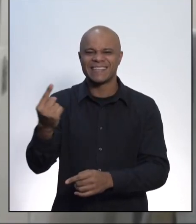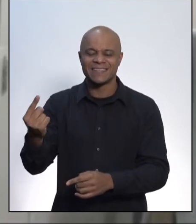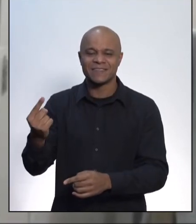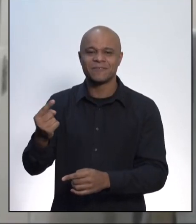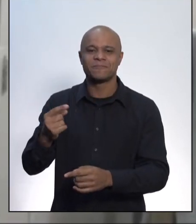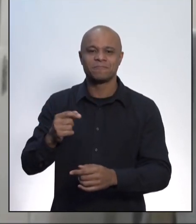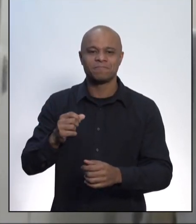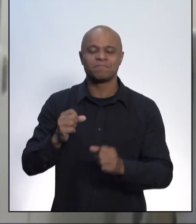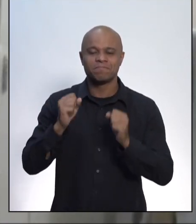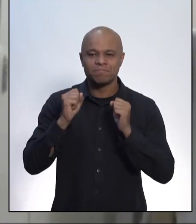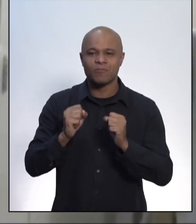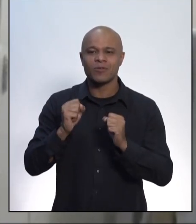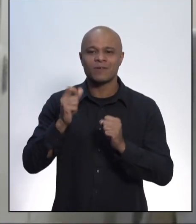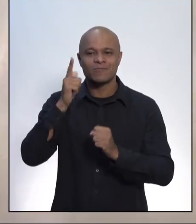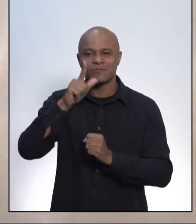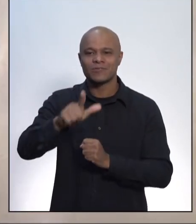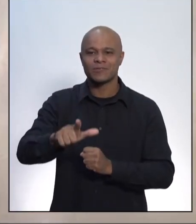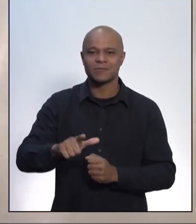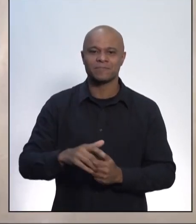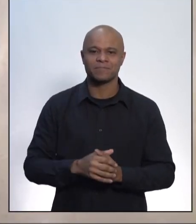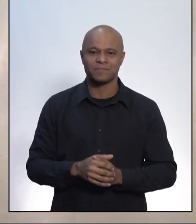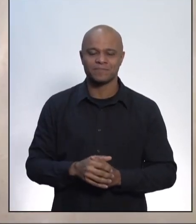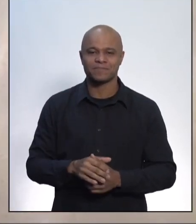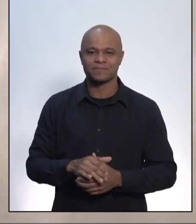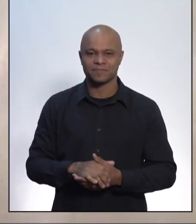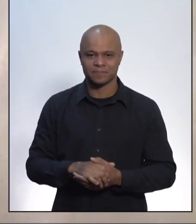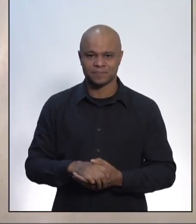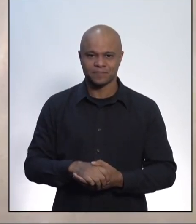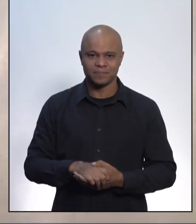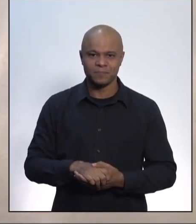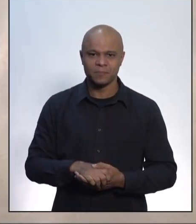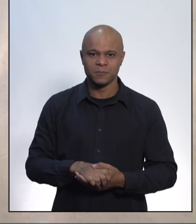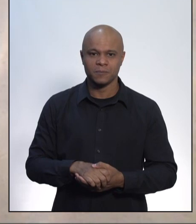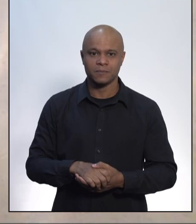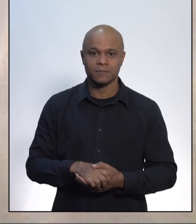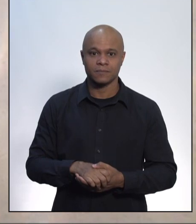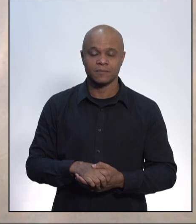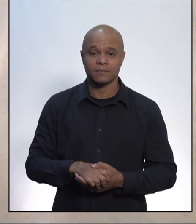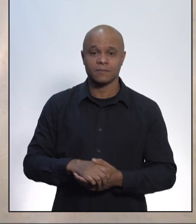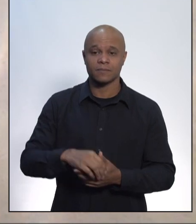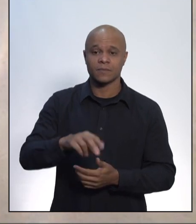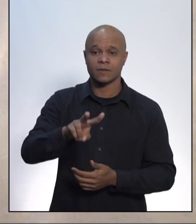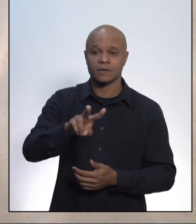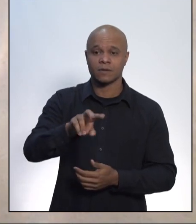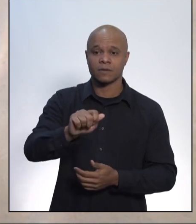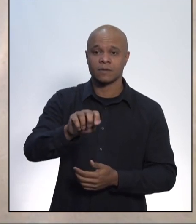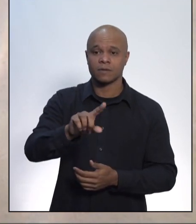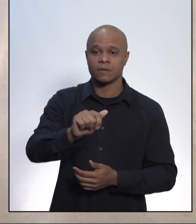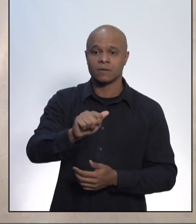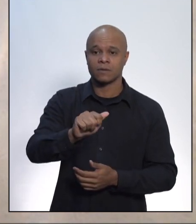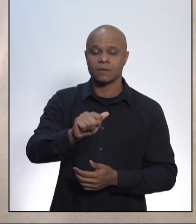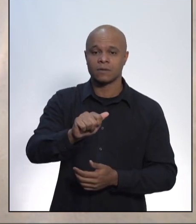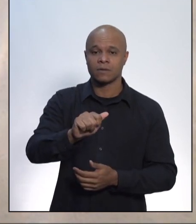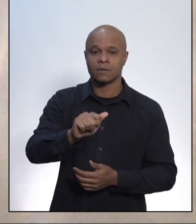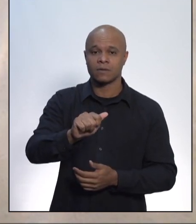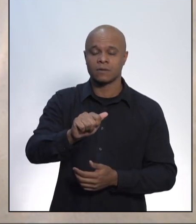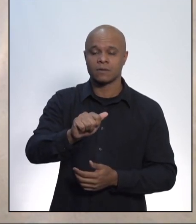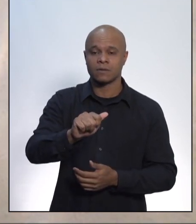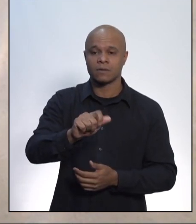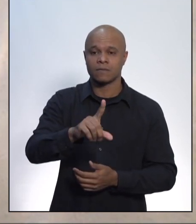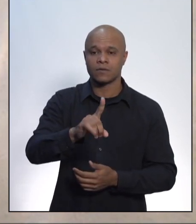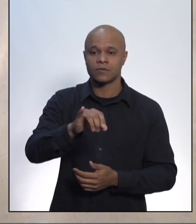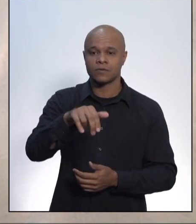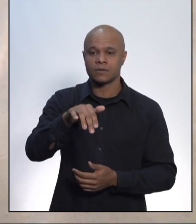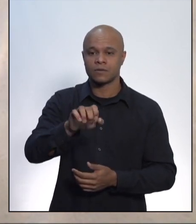pessoas. Beleza, acabei pulando a pergunta do Valdinei aqui. Ele pergunta o seguinte: qual foi a